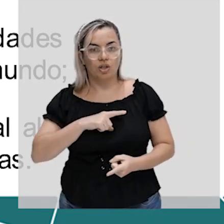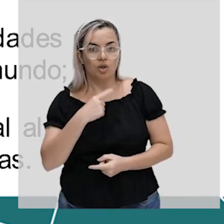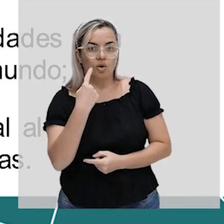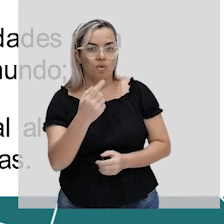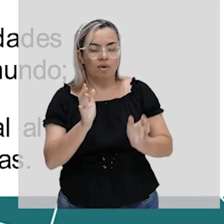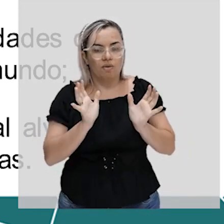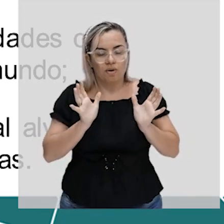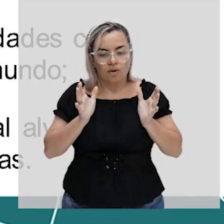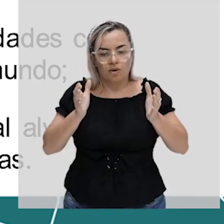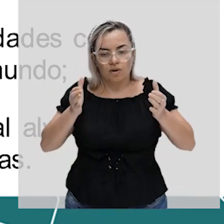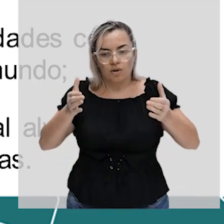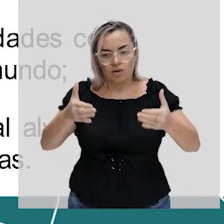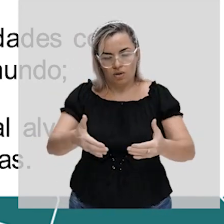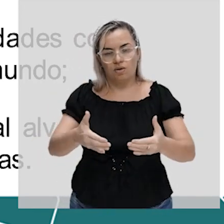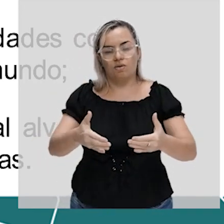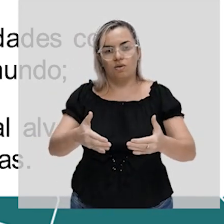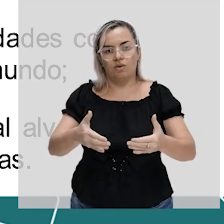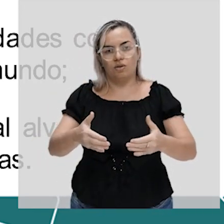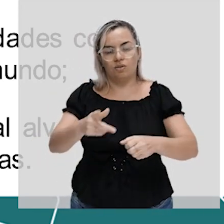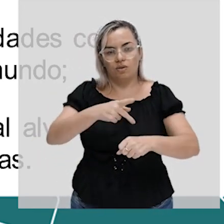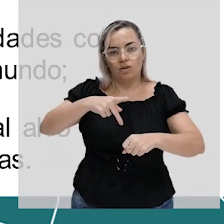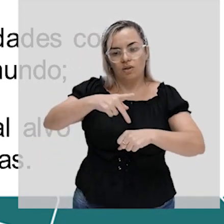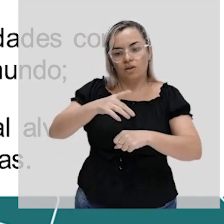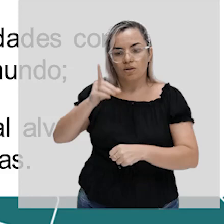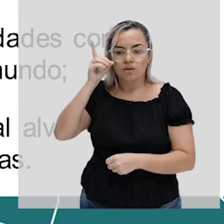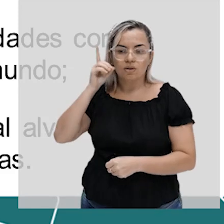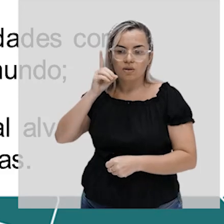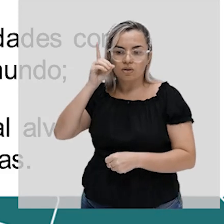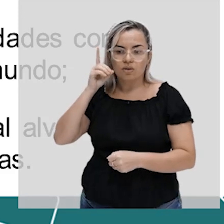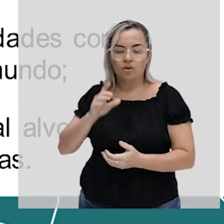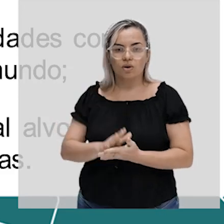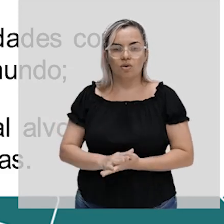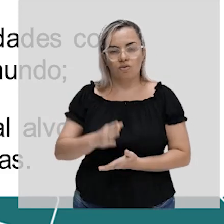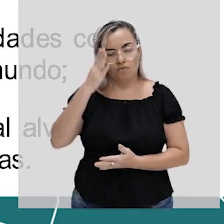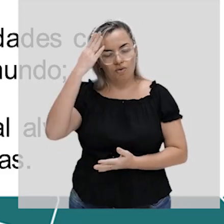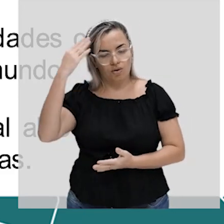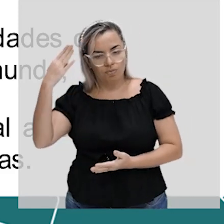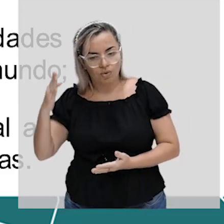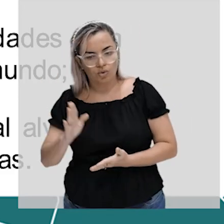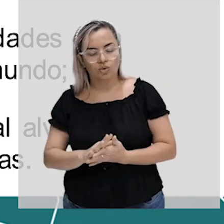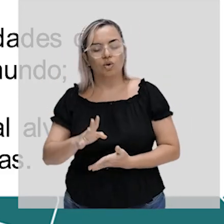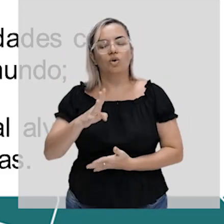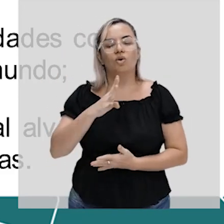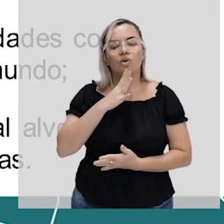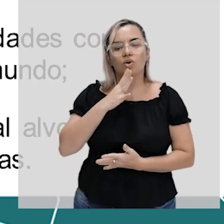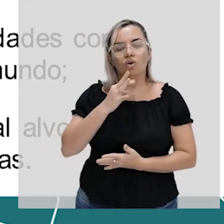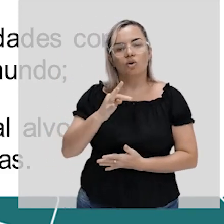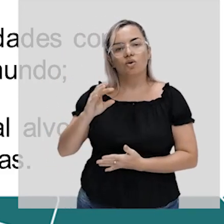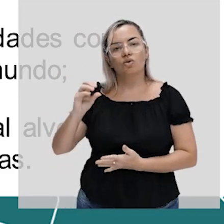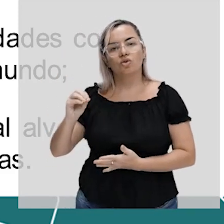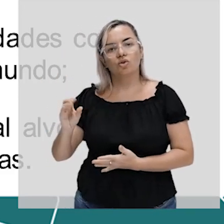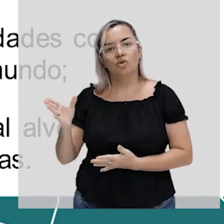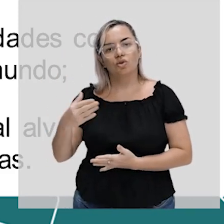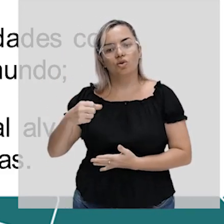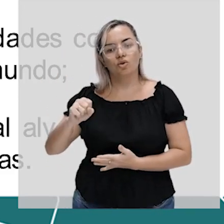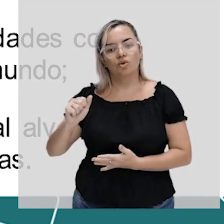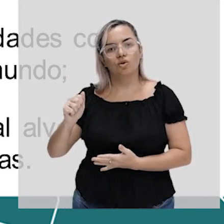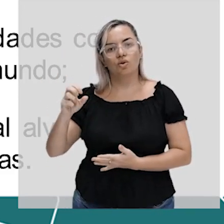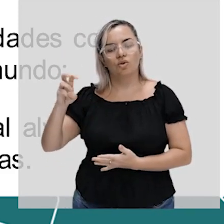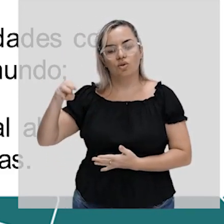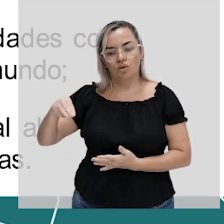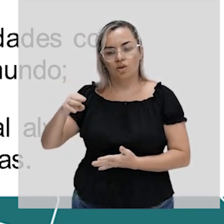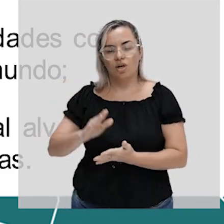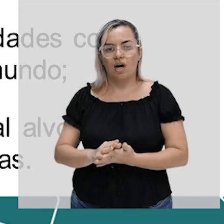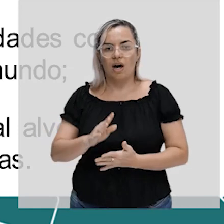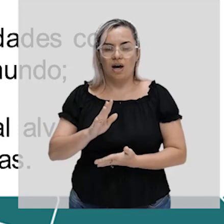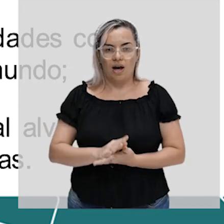disse aqui, o famoso Tio Sam, né? Os Estados Unidos eles vão se consolidar, né? Ele vai se consolidar enquanto país como a principal